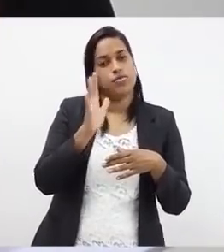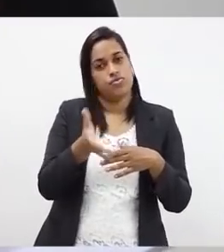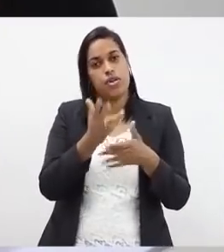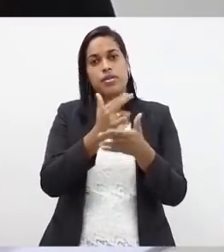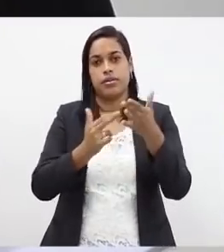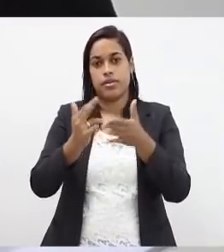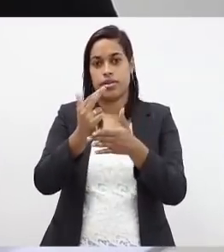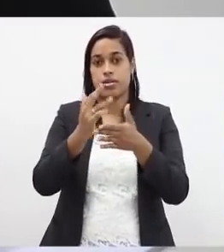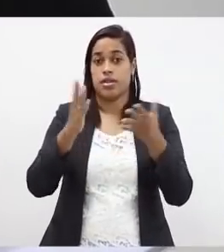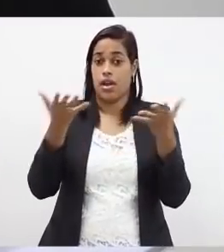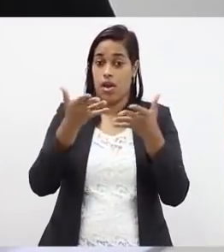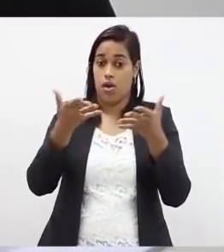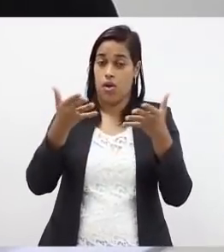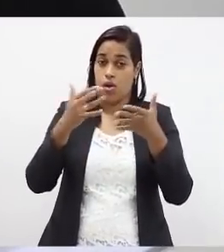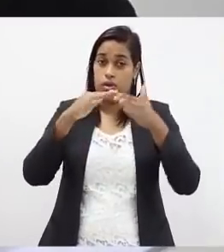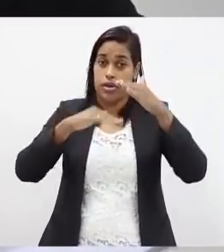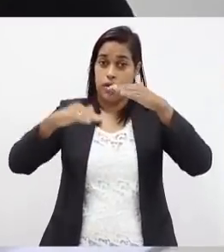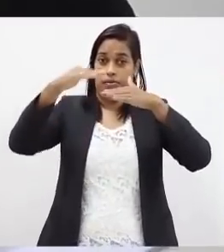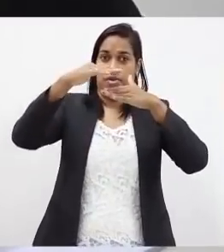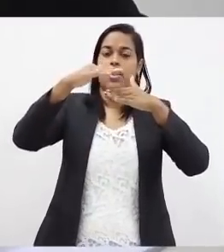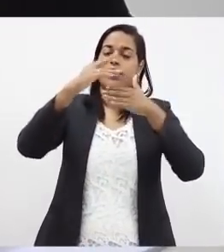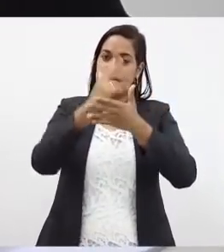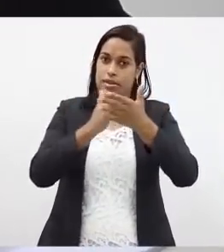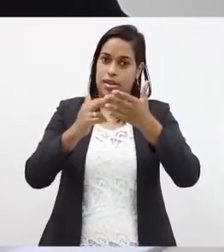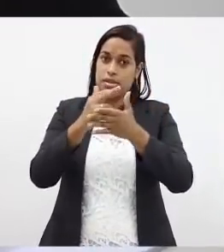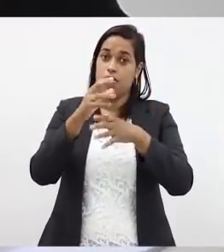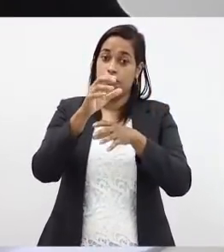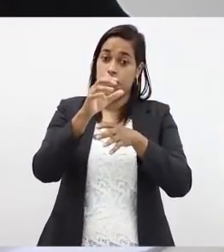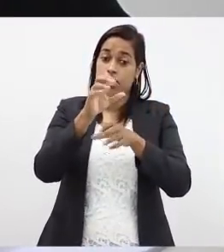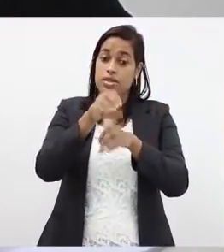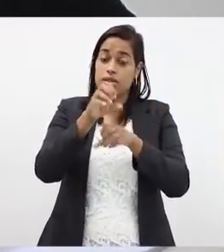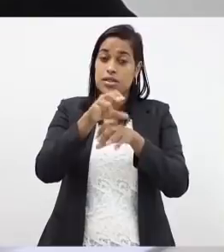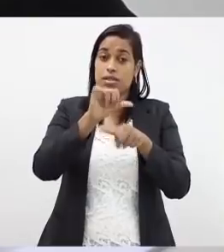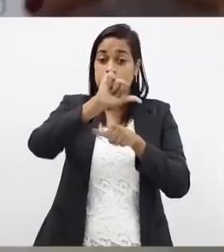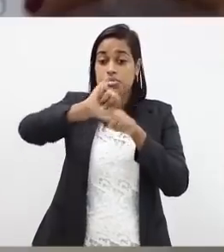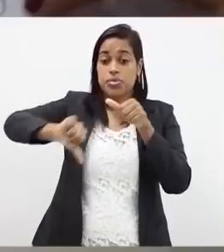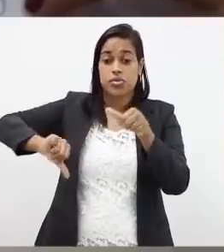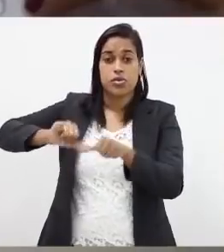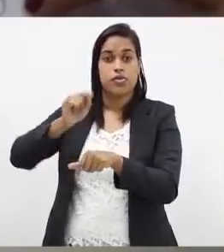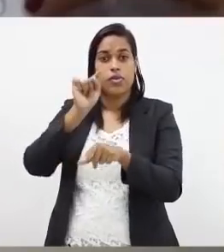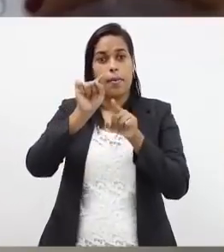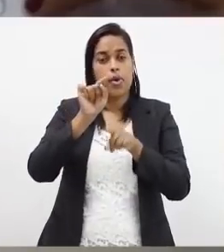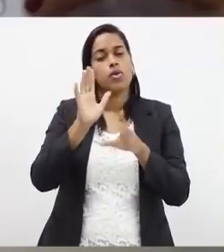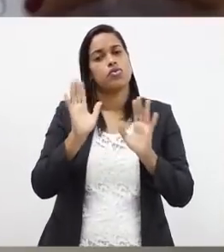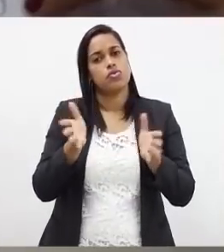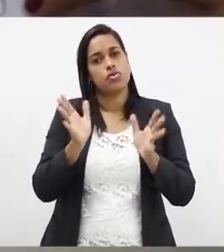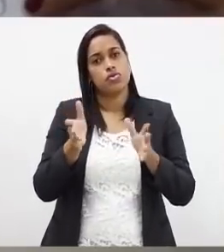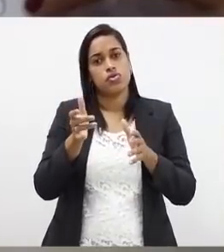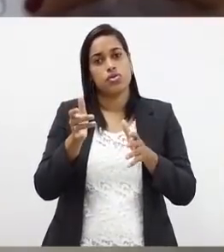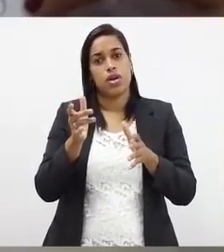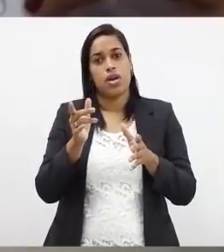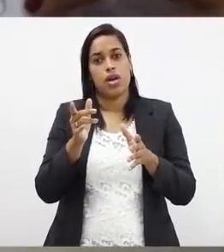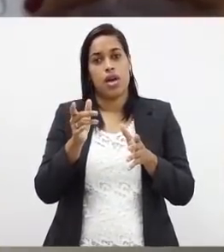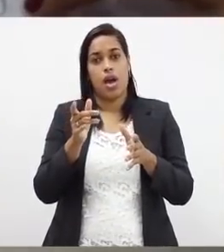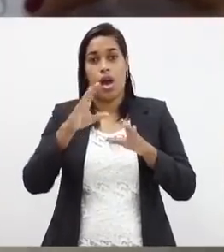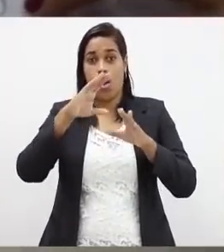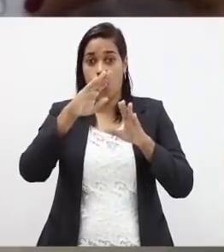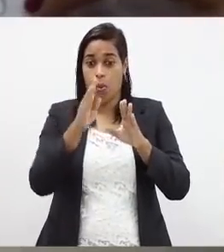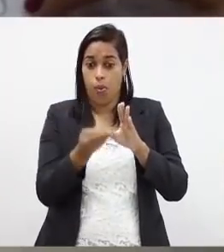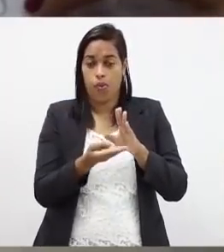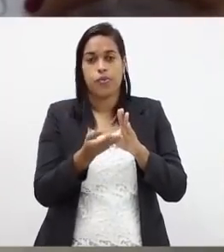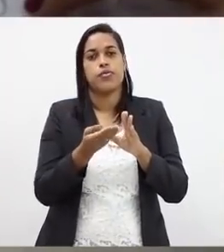desenhada embaixo, vou desenhar essa parte agora de cima. E aí eu vou ensinar a transferir pontos. A gente já determinou a curva onde passa aqui embaixo,